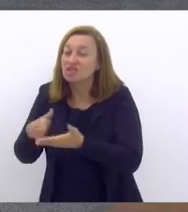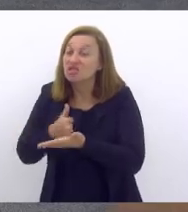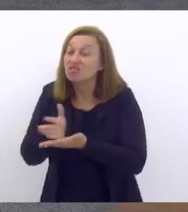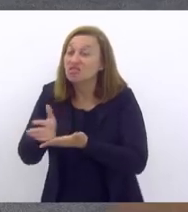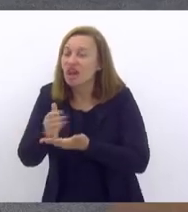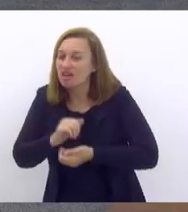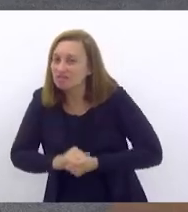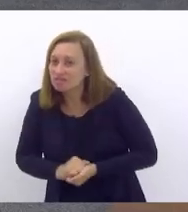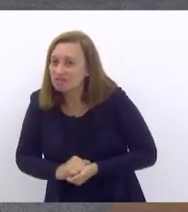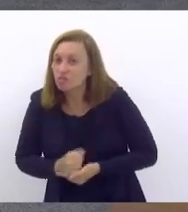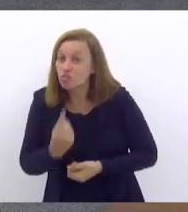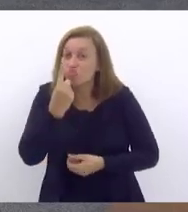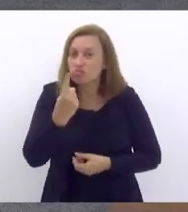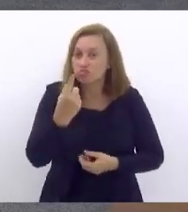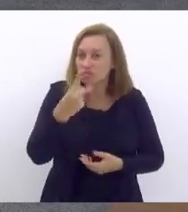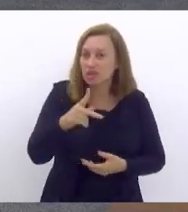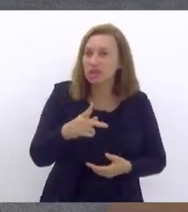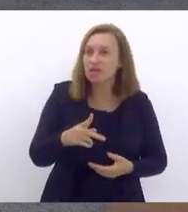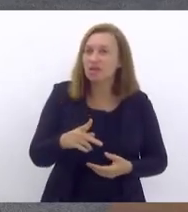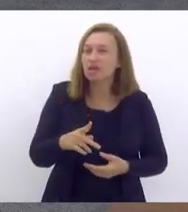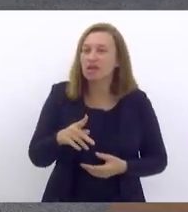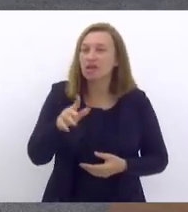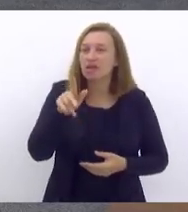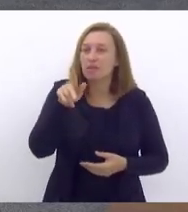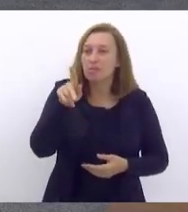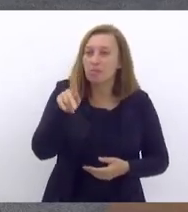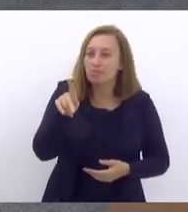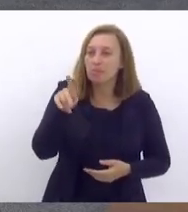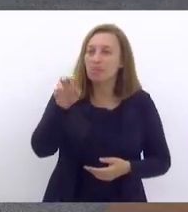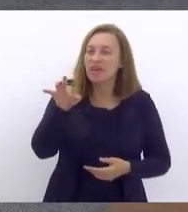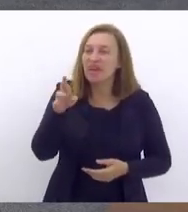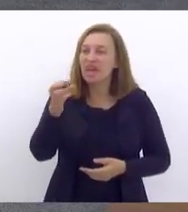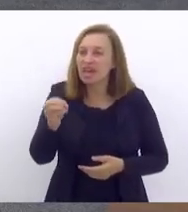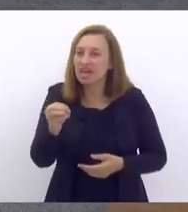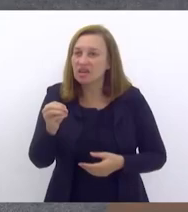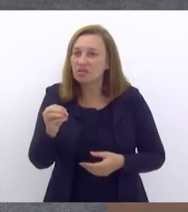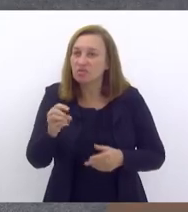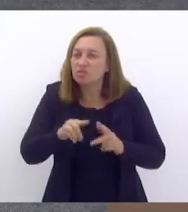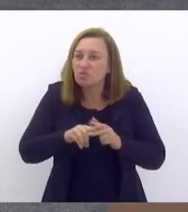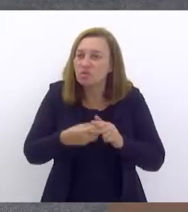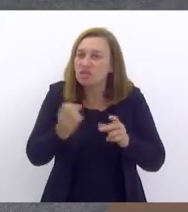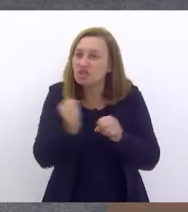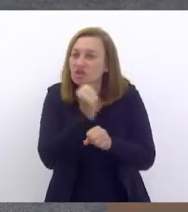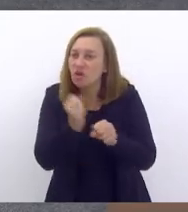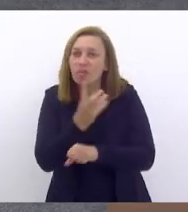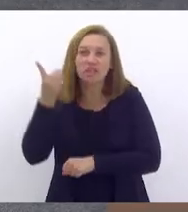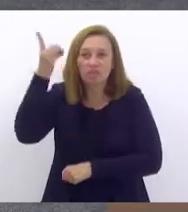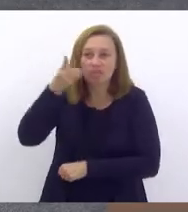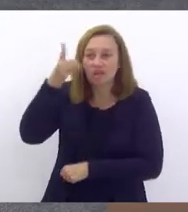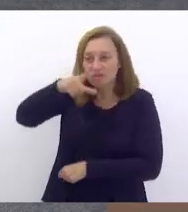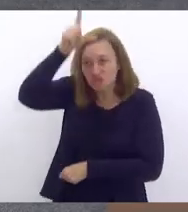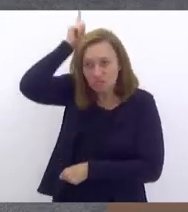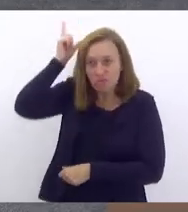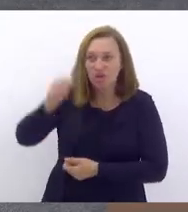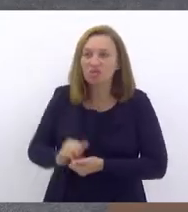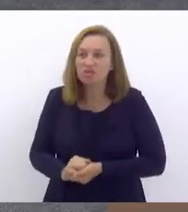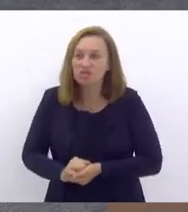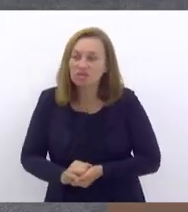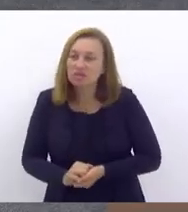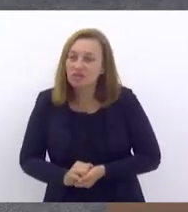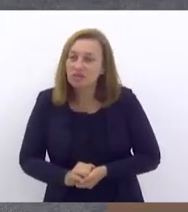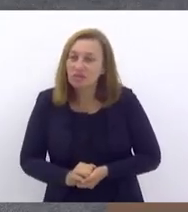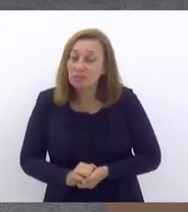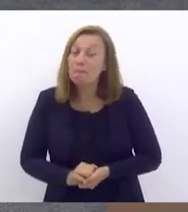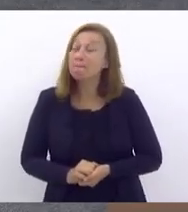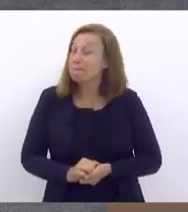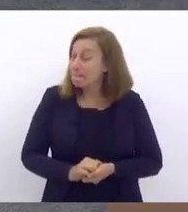associações. Um deles chama-se Pequenos Reparos de Obra, deputado Luiz Paulo. Pequenos reparos